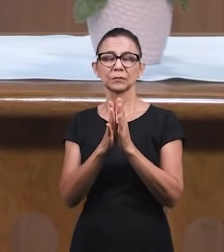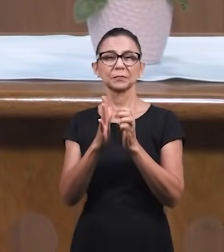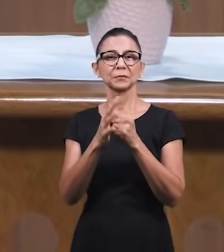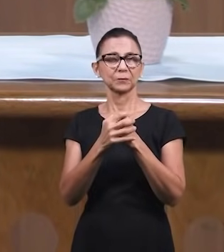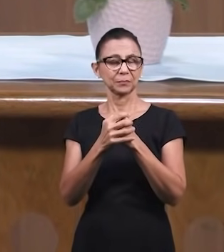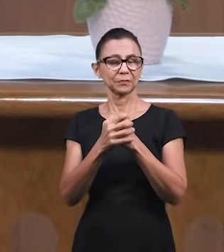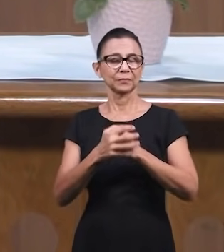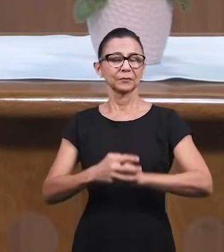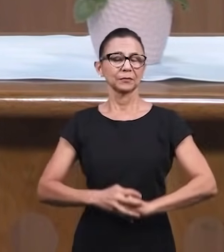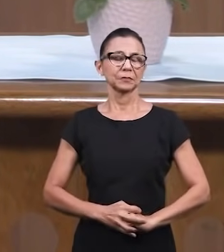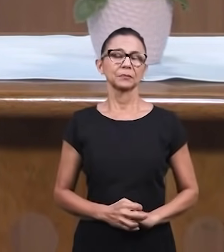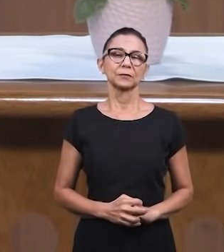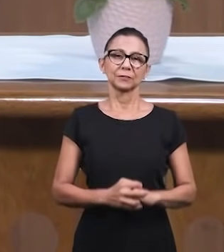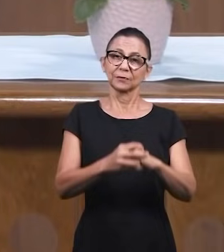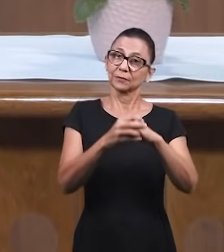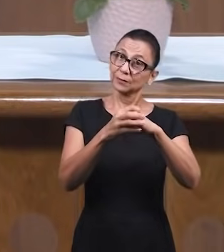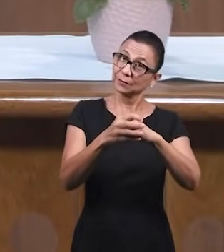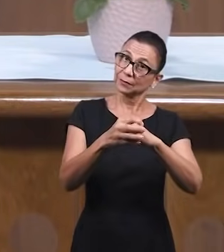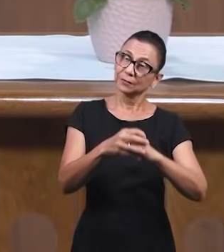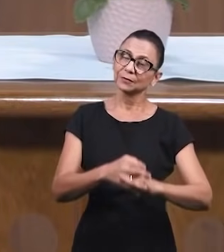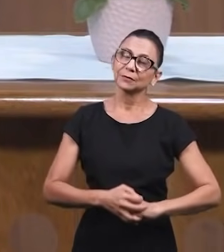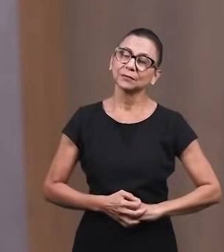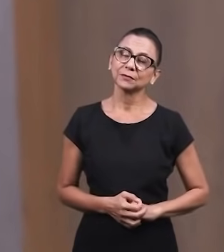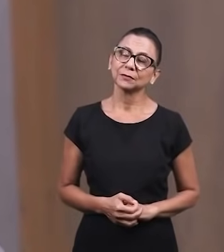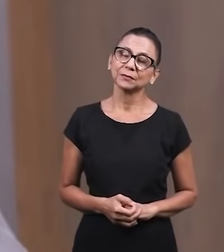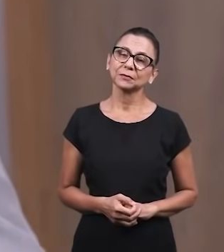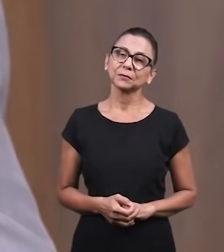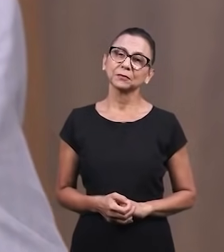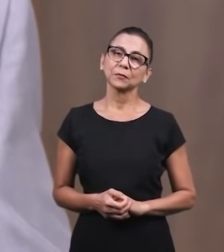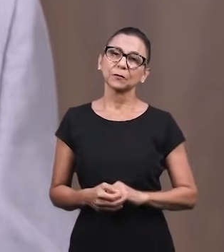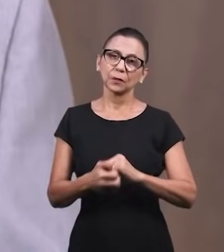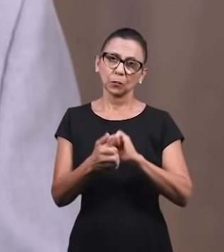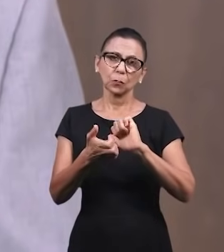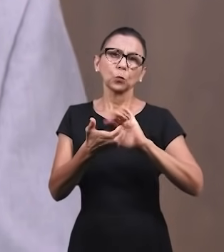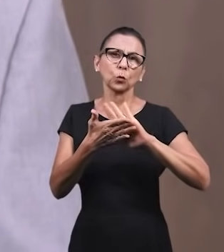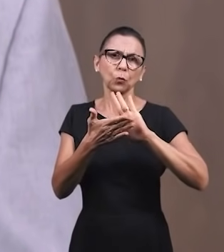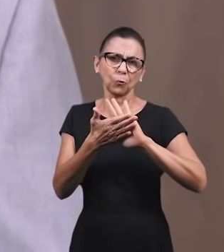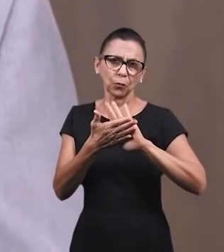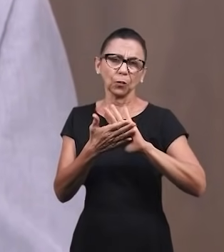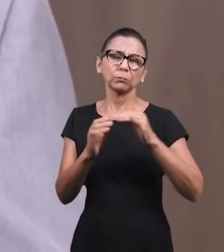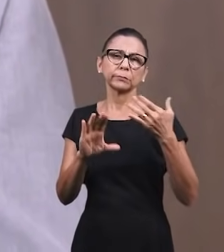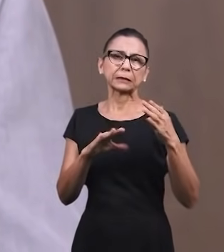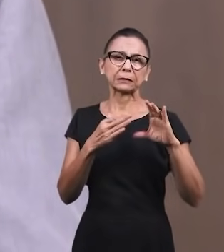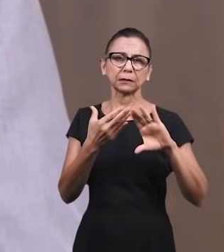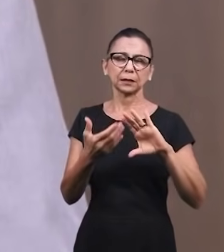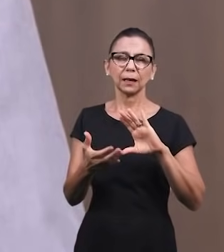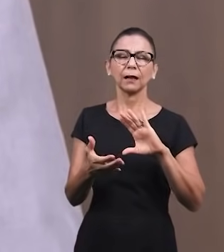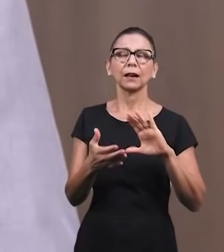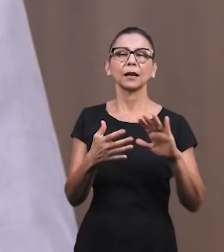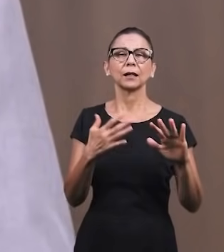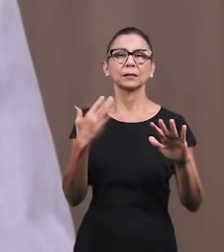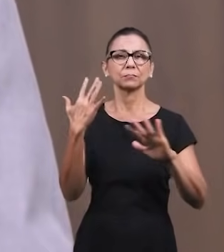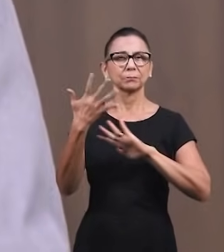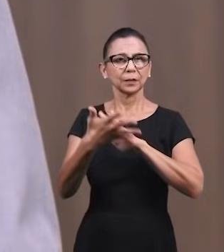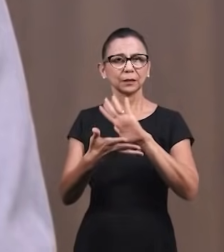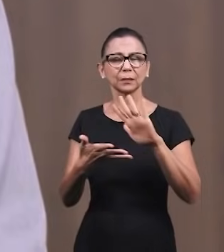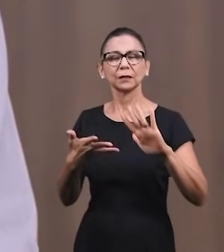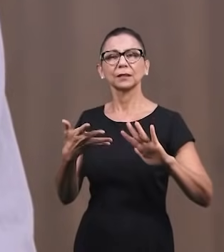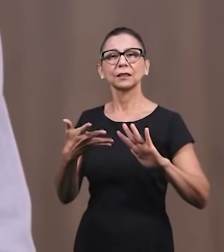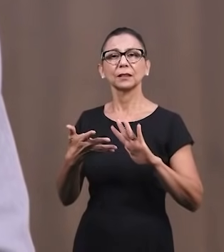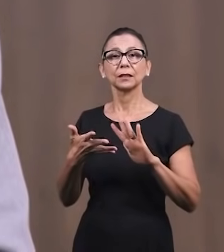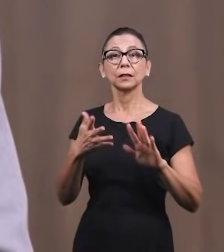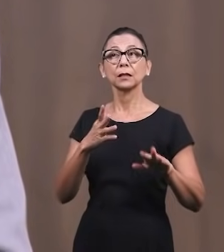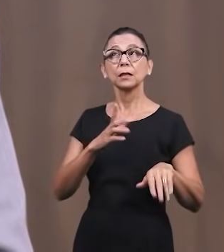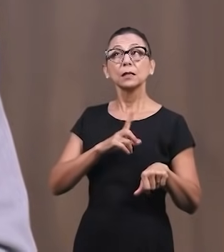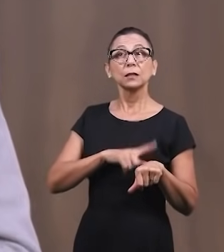Senhor Jesus. Amém. Amém. Agora nós vamos cantar um louvor. Esse momento em que cantamos, que adoramos ao